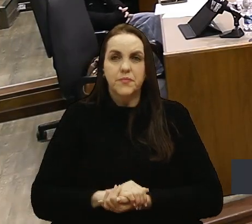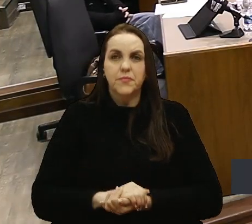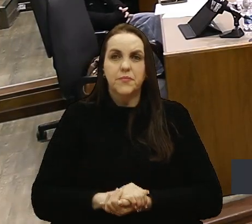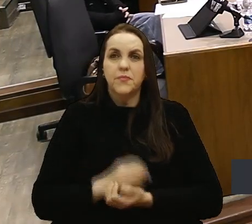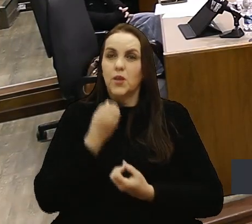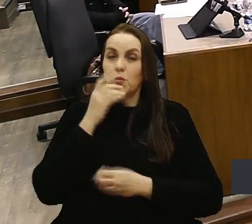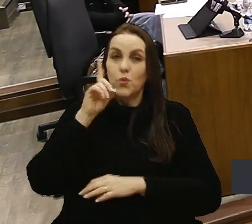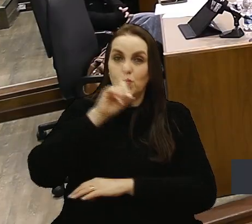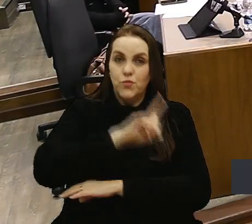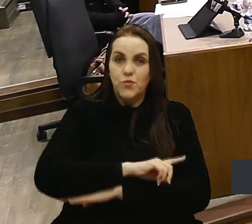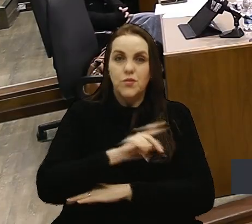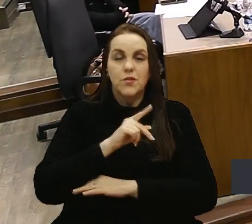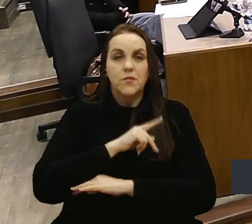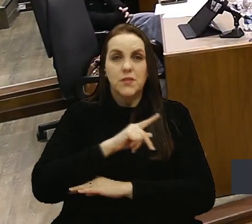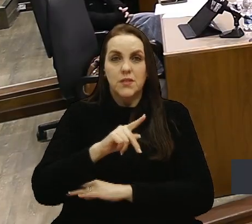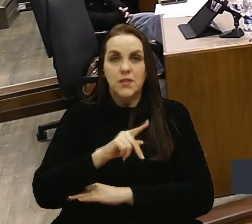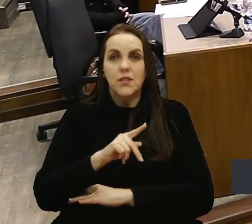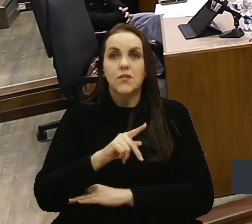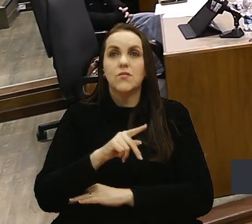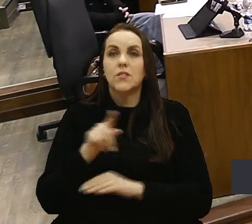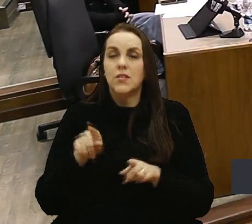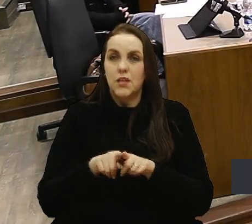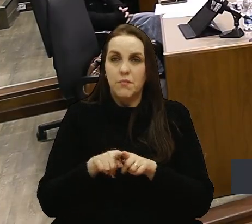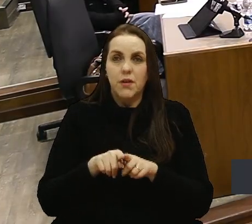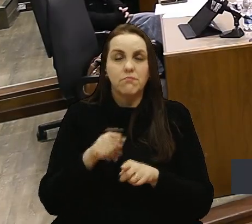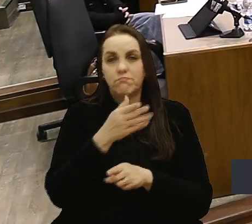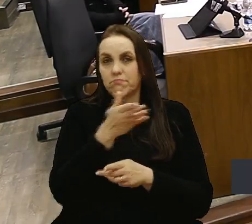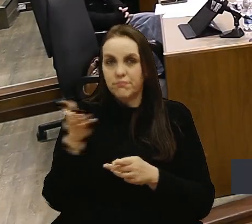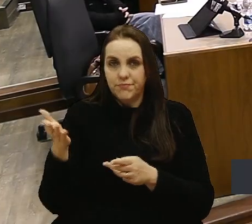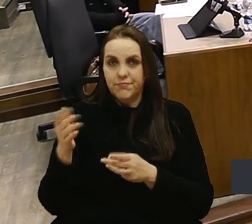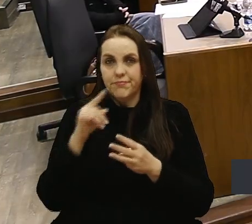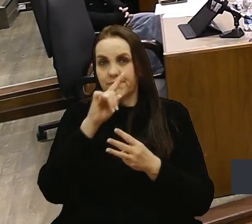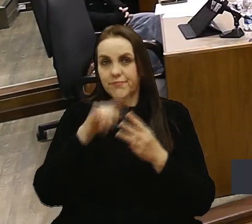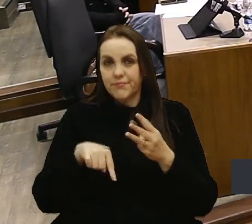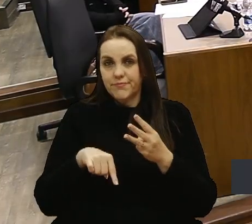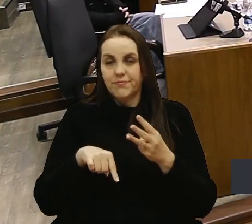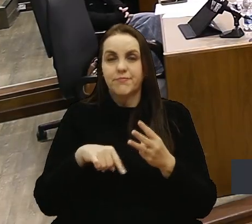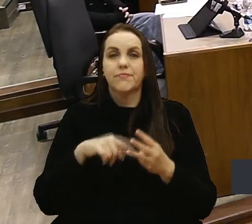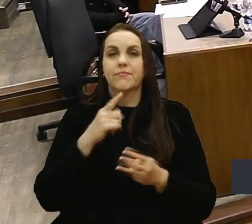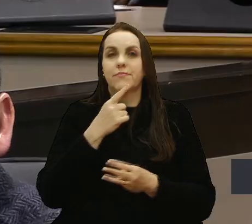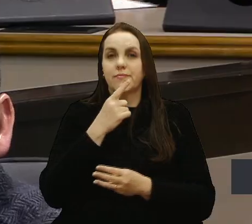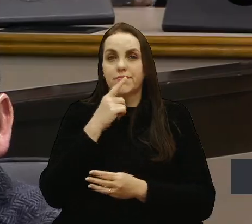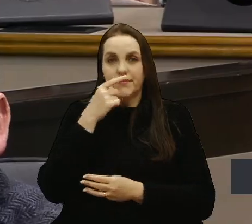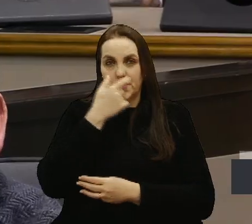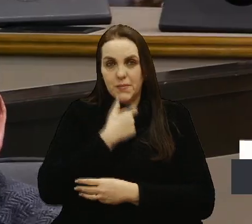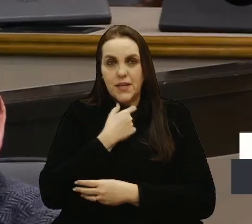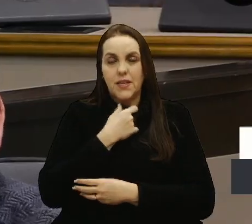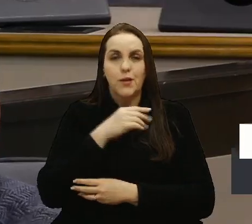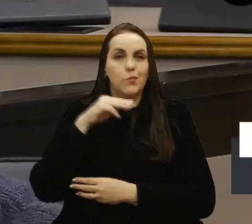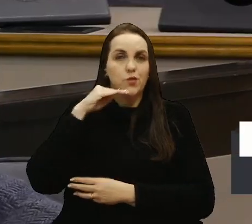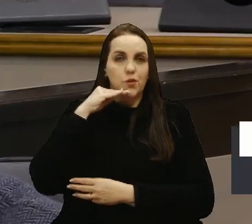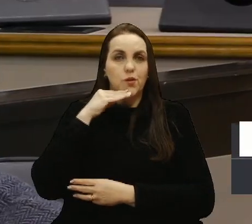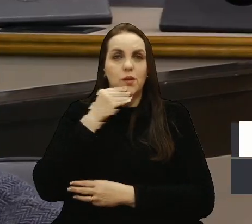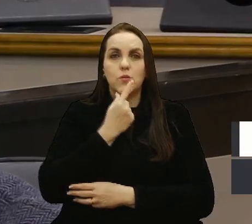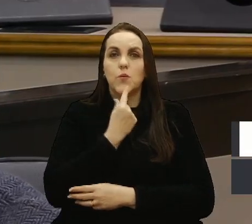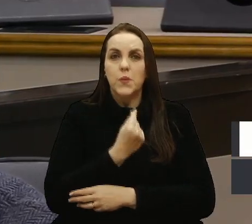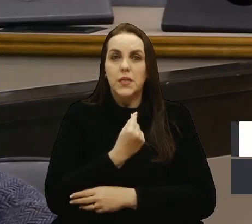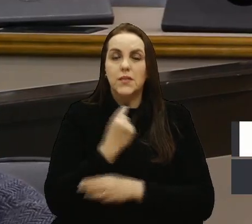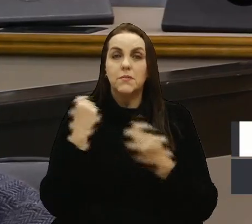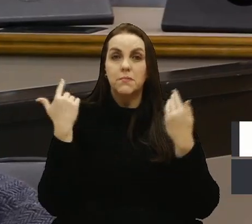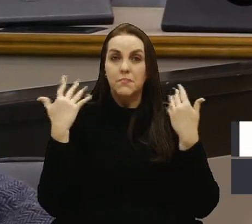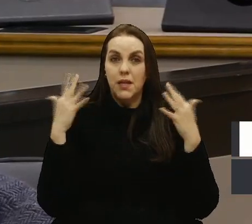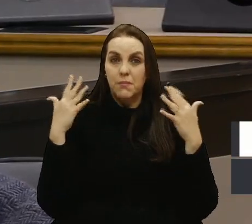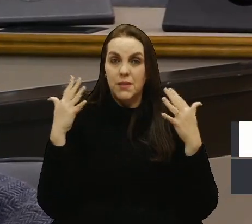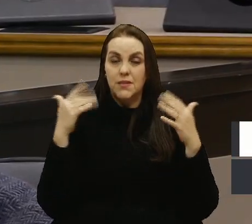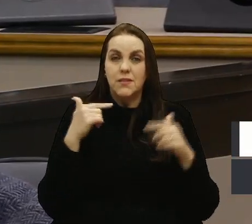Bom dia, presidente. Passando para endossar aqui as palavras tanto do Cristiano Becker, como vereador Bortola, vereador João Ues, e parabenizar aí